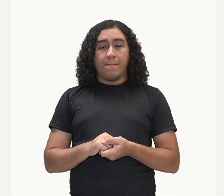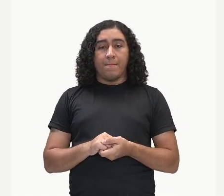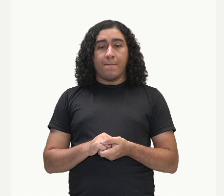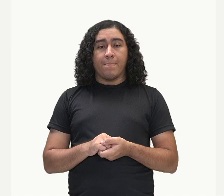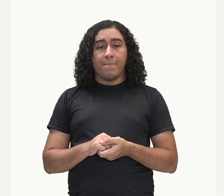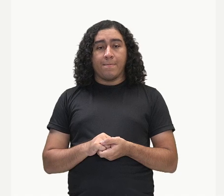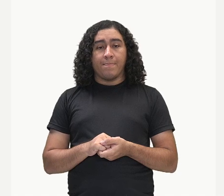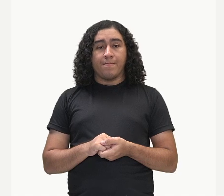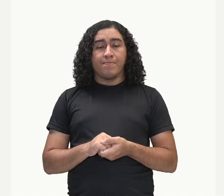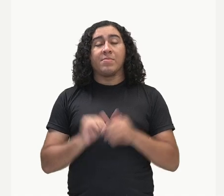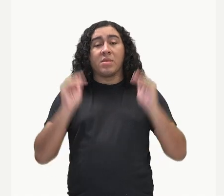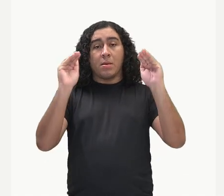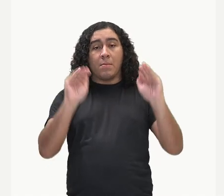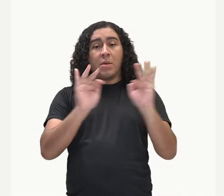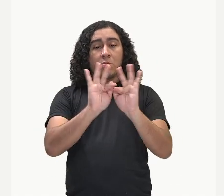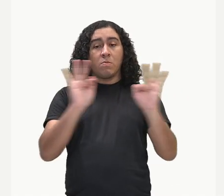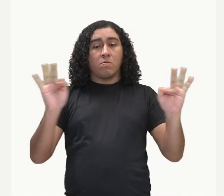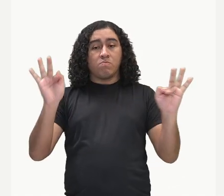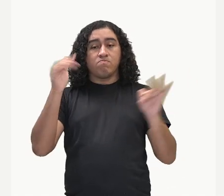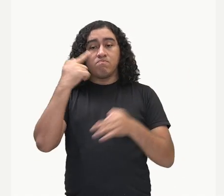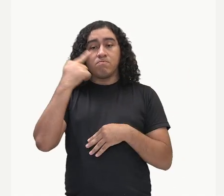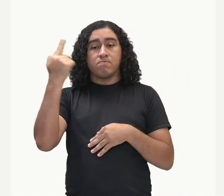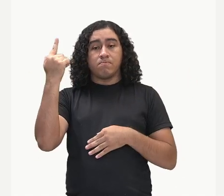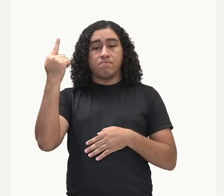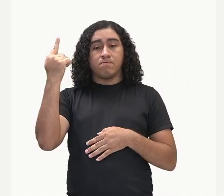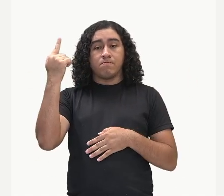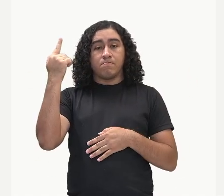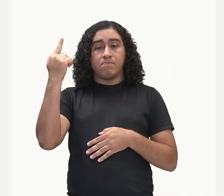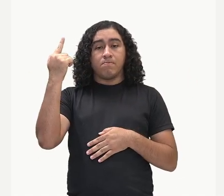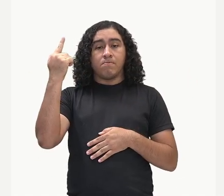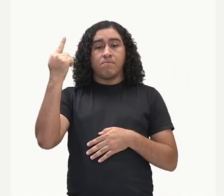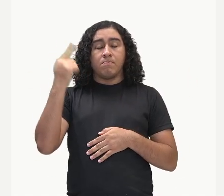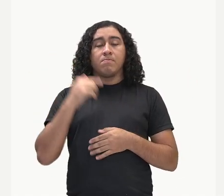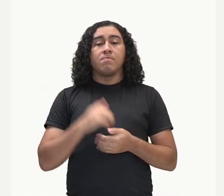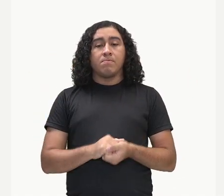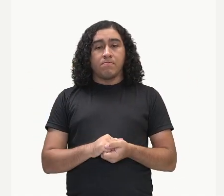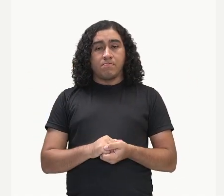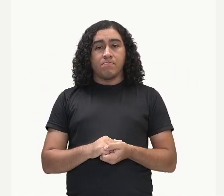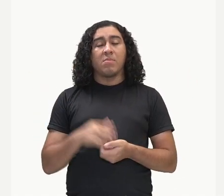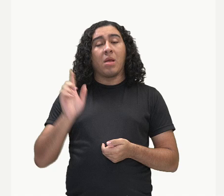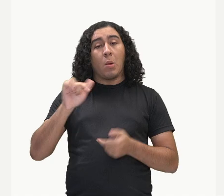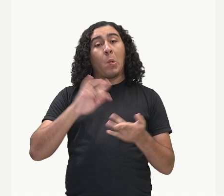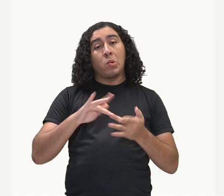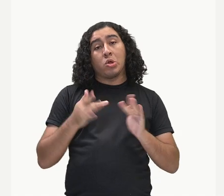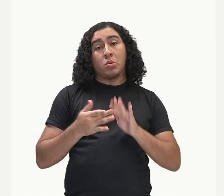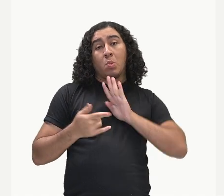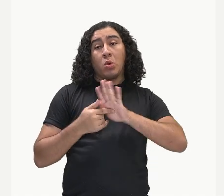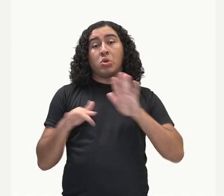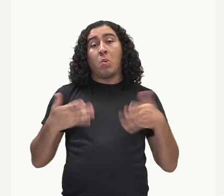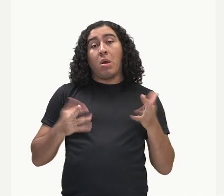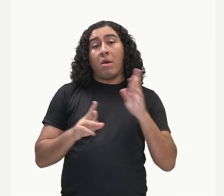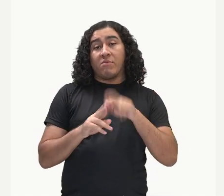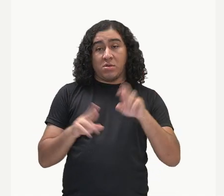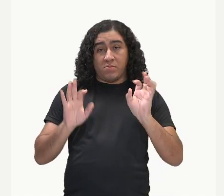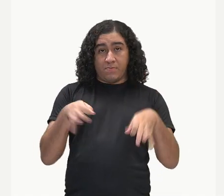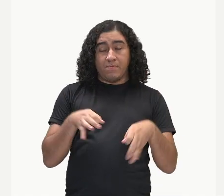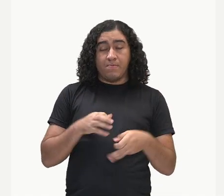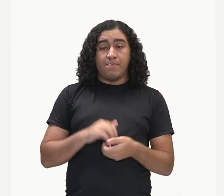a tradução dele, lhe, o, a, te, ti, a você. Aí o contexto vai indicar ao qual deles eu estou me referindo, tá